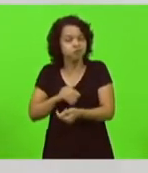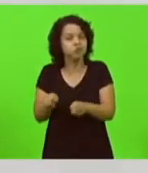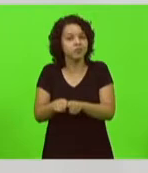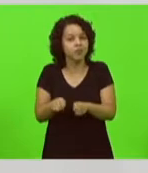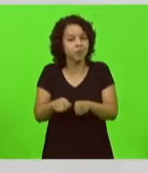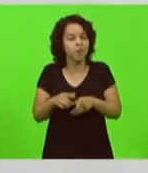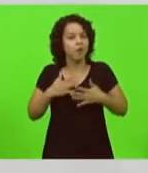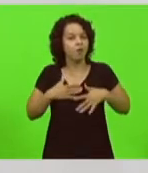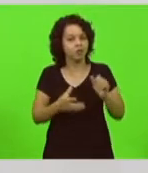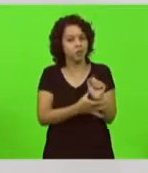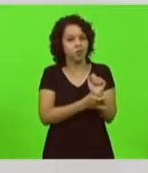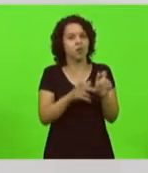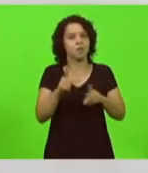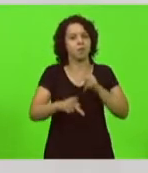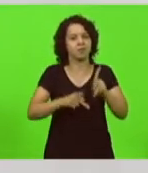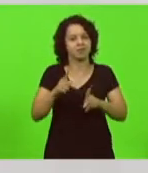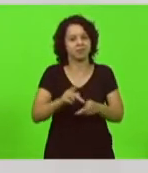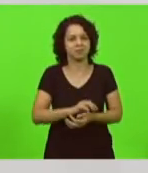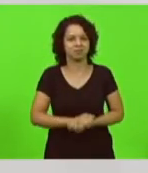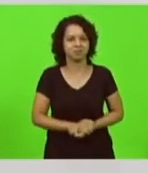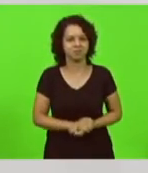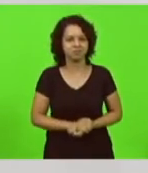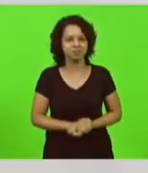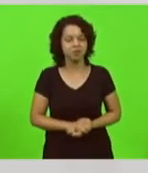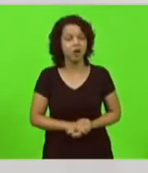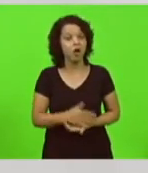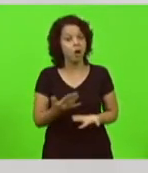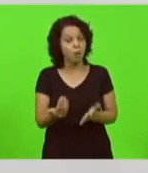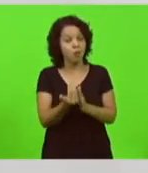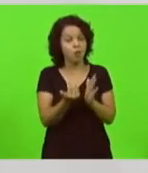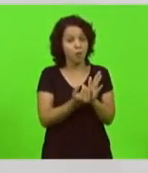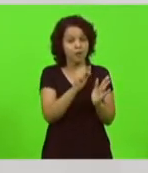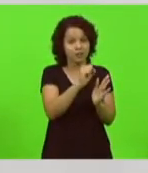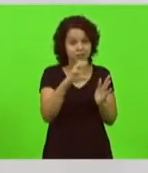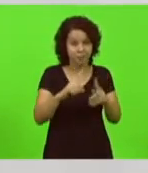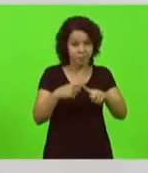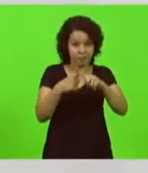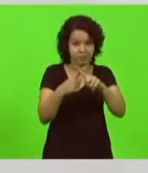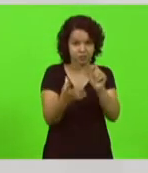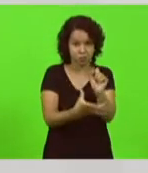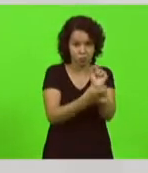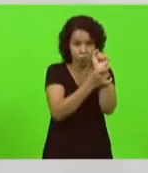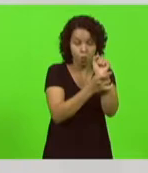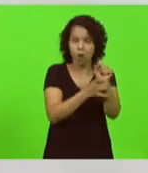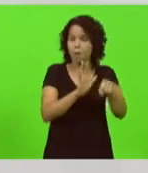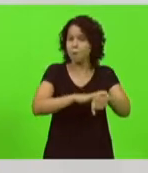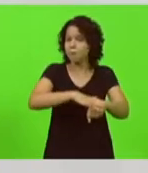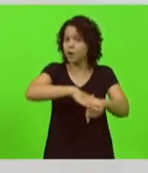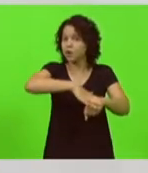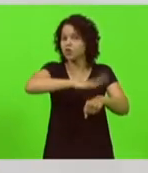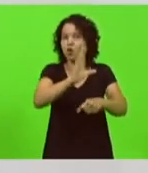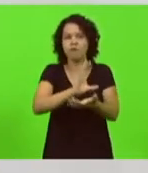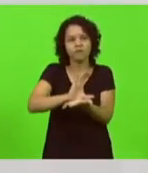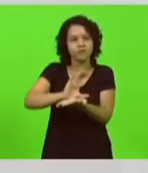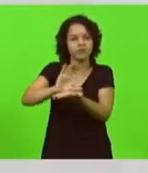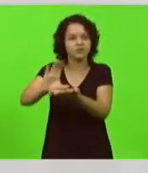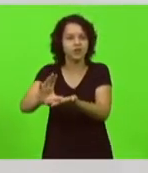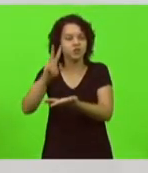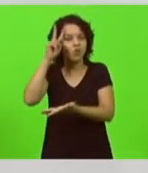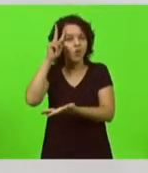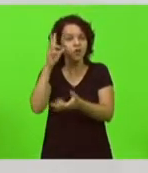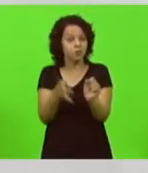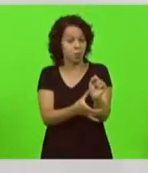o SC Mais Segura se configurou como o maior investimento da história da segurança pública de Santa